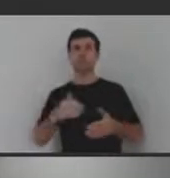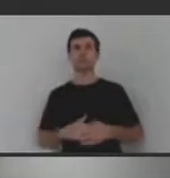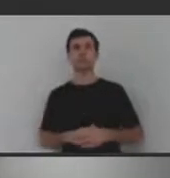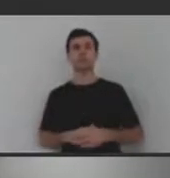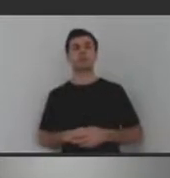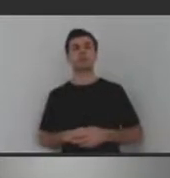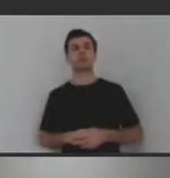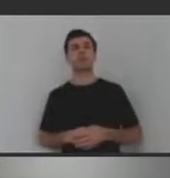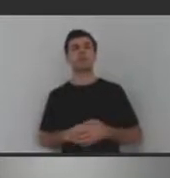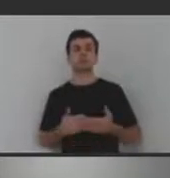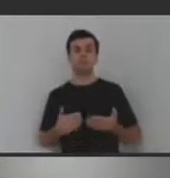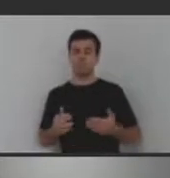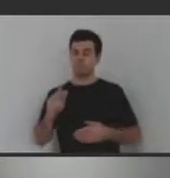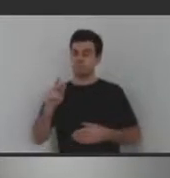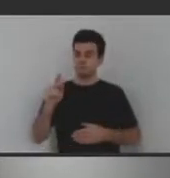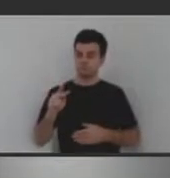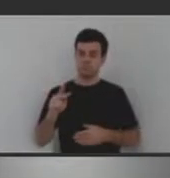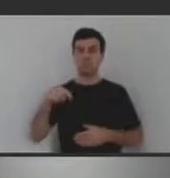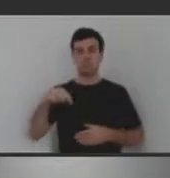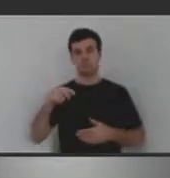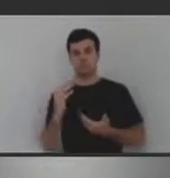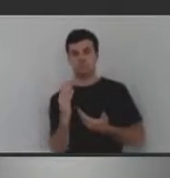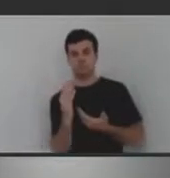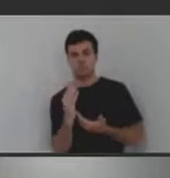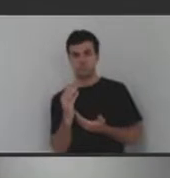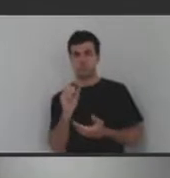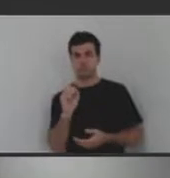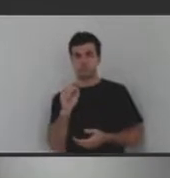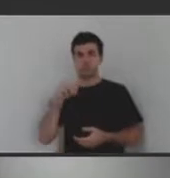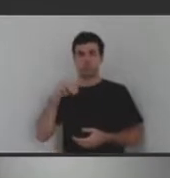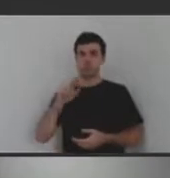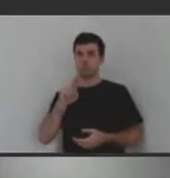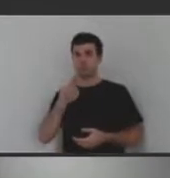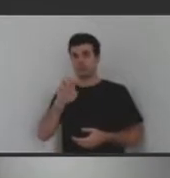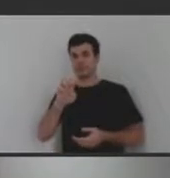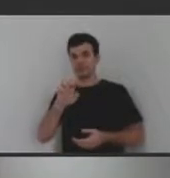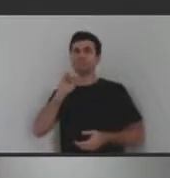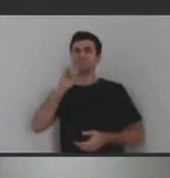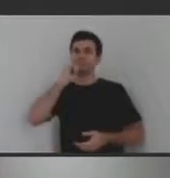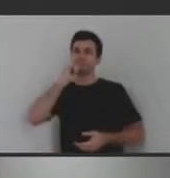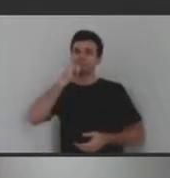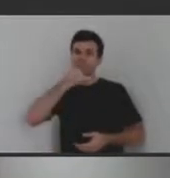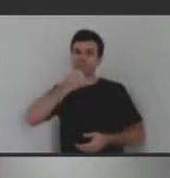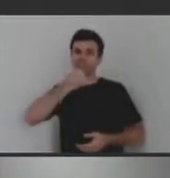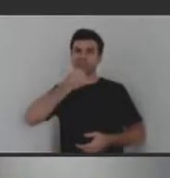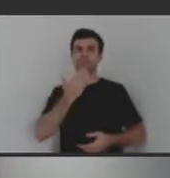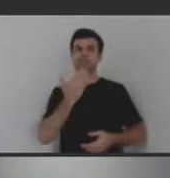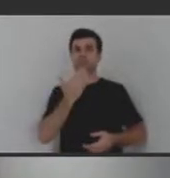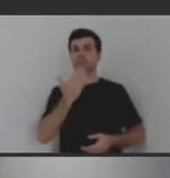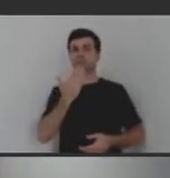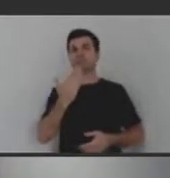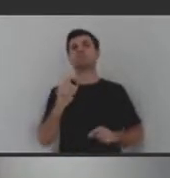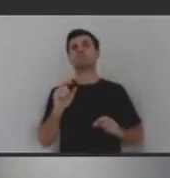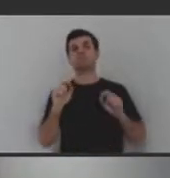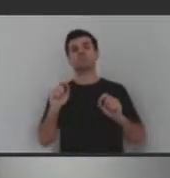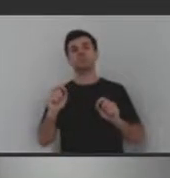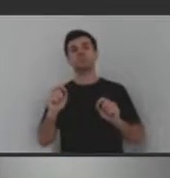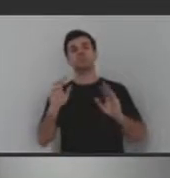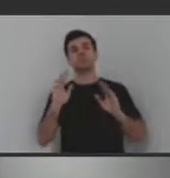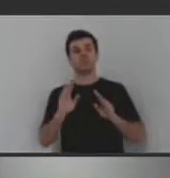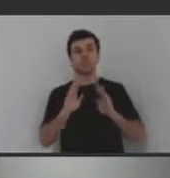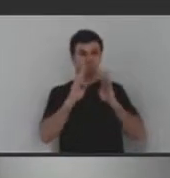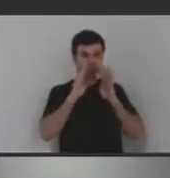da Câmara Municipal de Sumaré, é com profunda tristeza que requeiro a Vossa Excelência que, após ouvido o